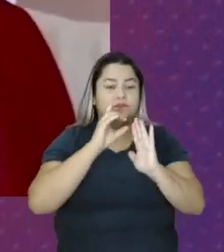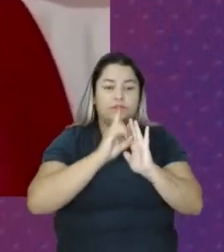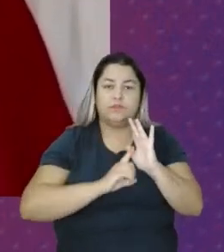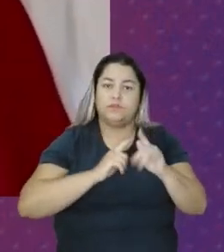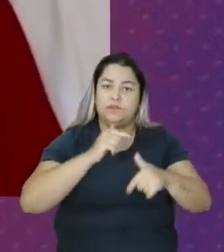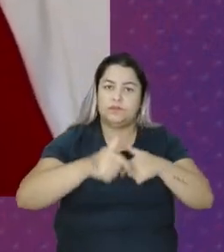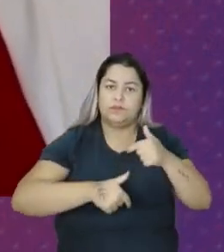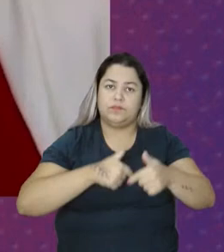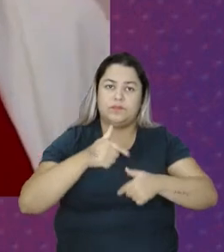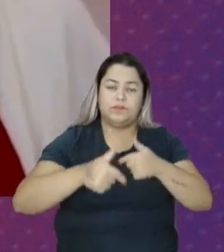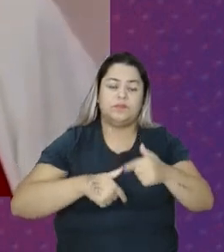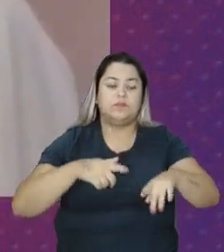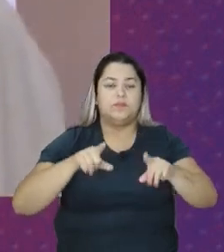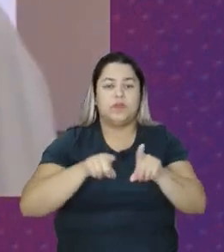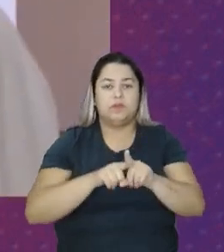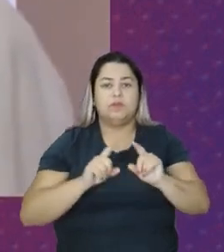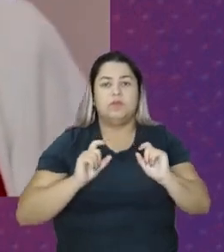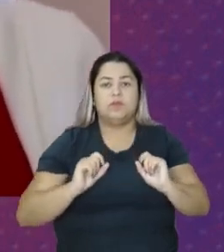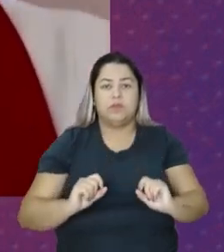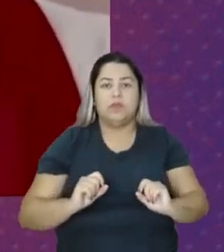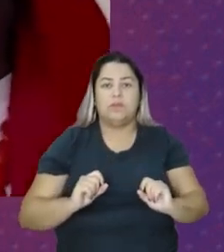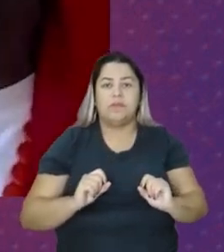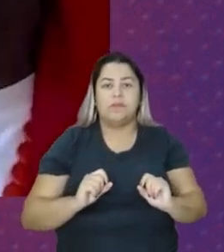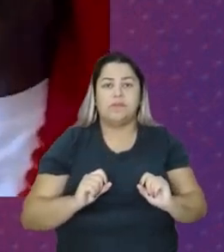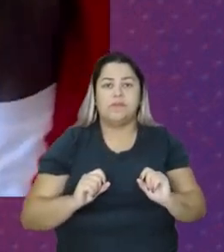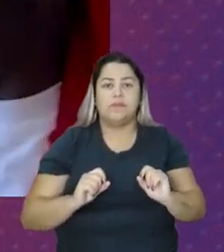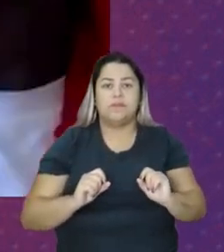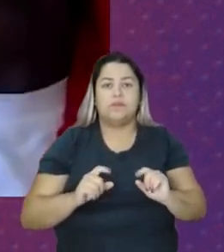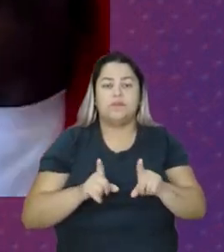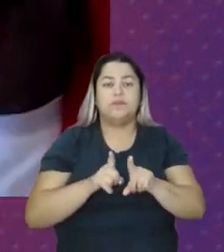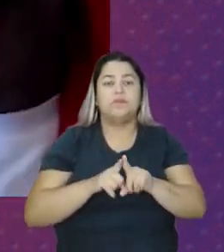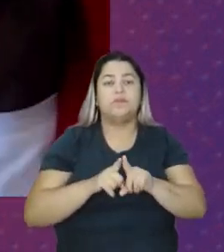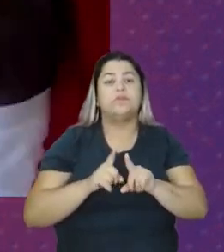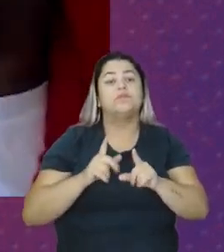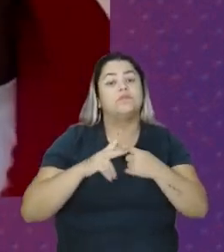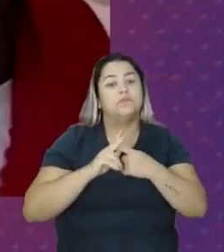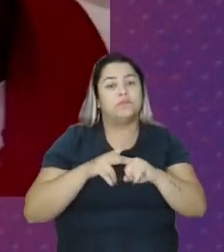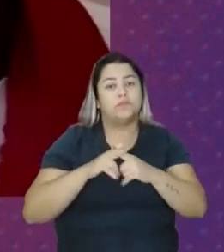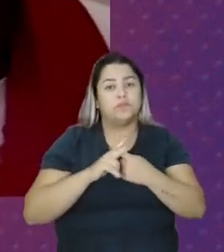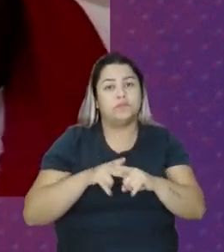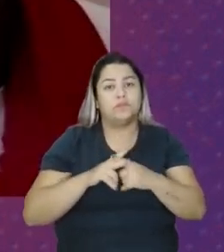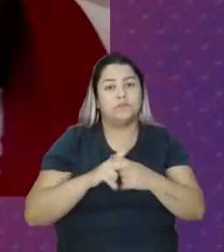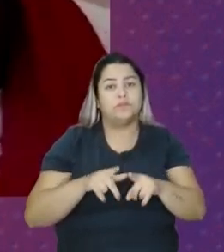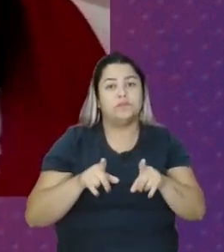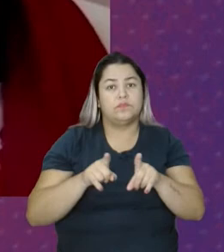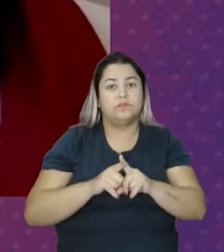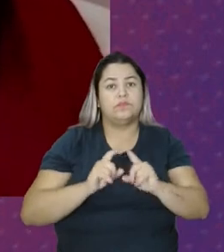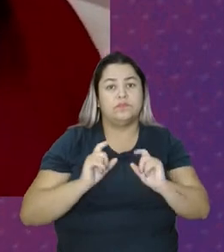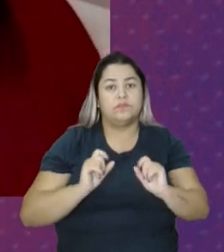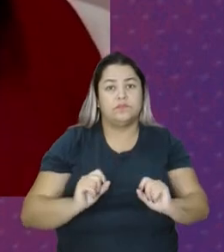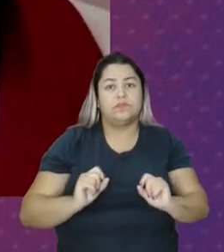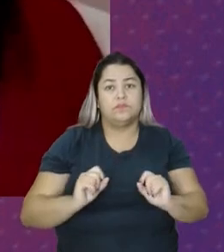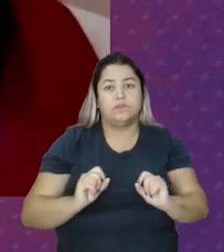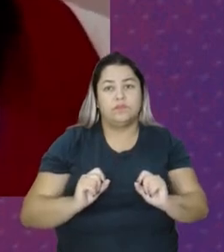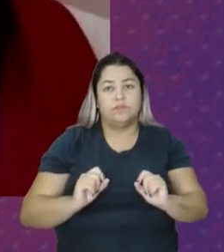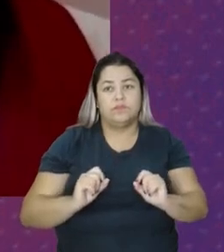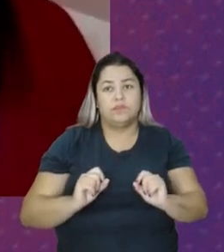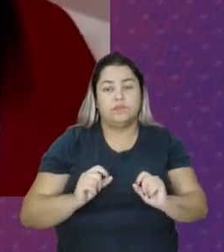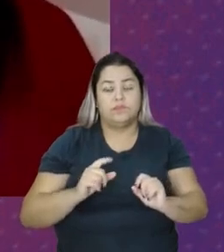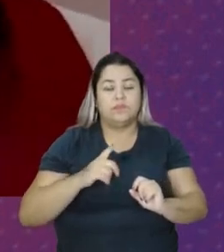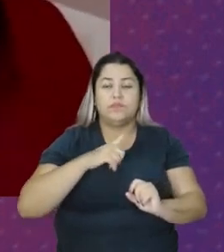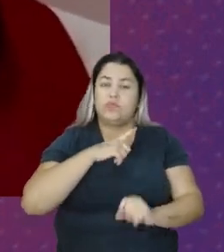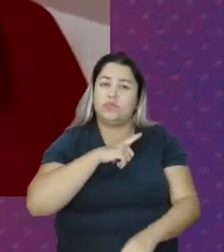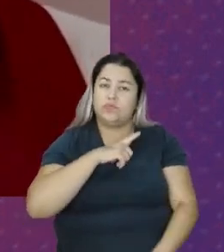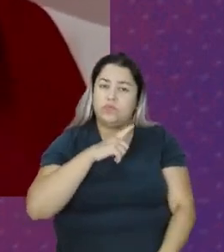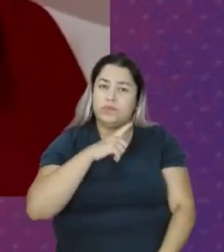Então, falar de como nós podemos ter ferramentas para o enfrentamento ao racismo. Então, primeiro a